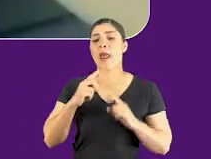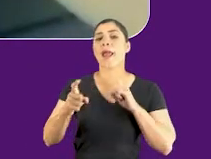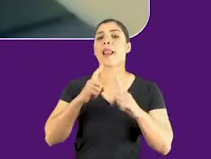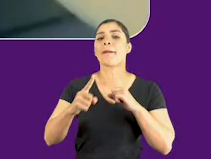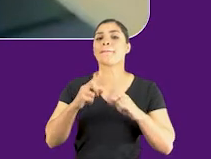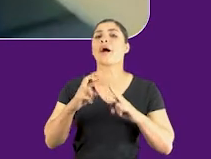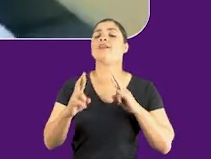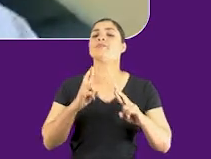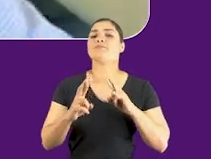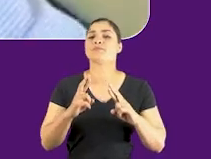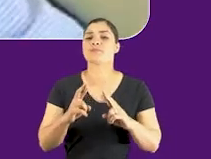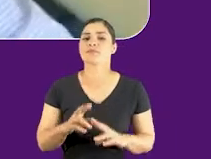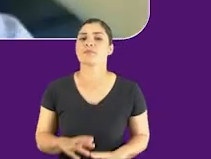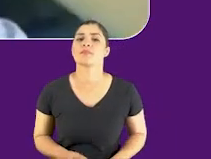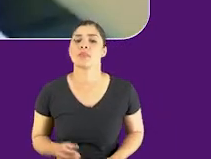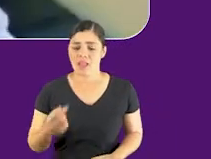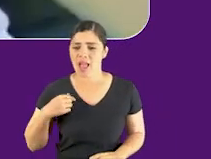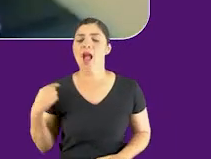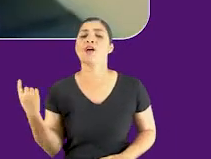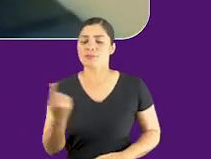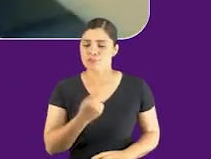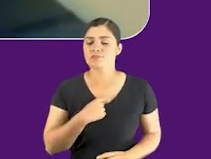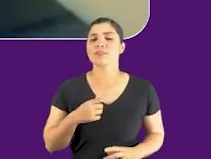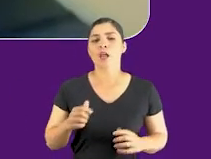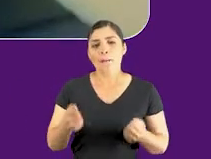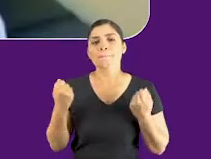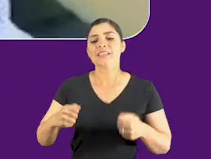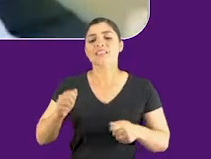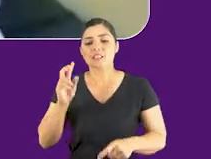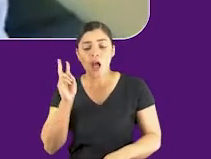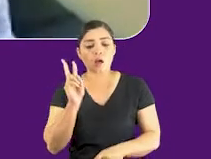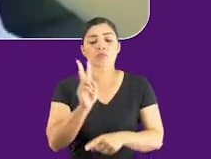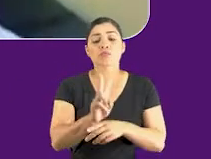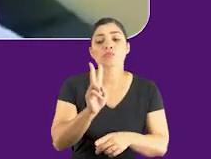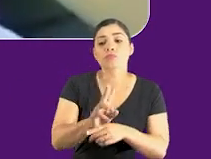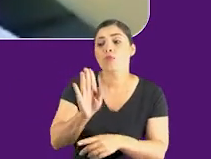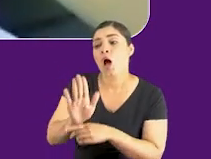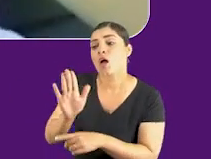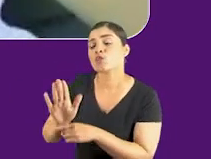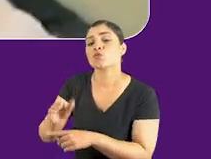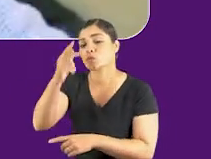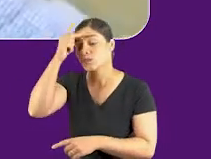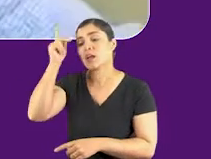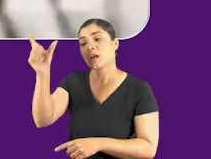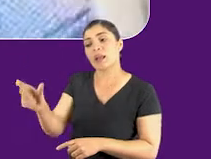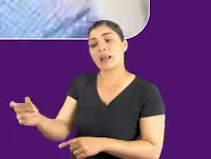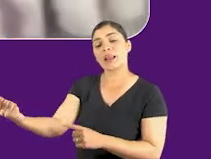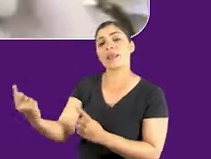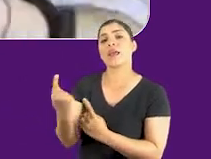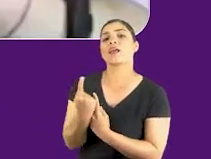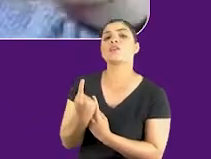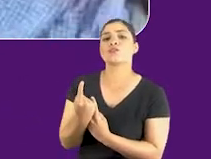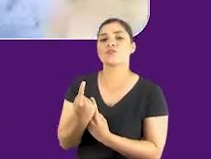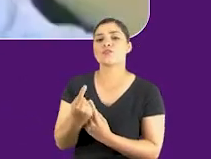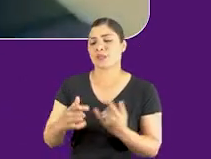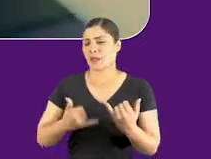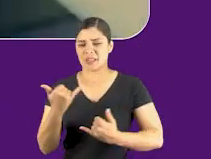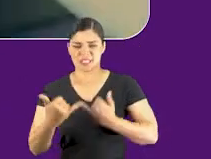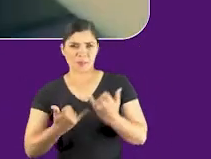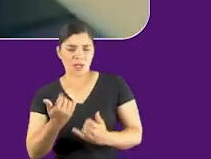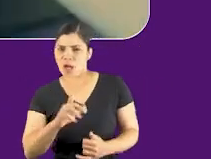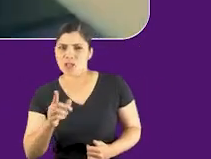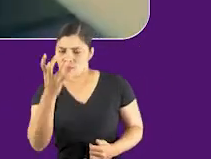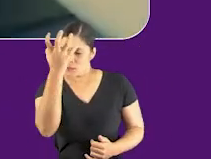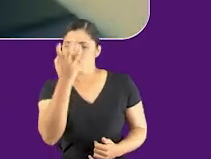usamos que é nos ajuda a ser melhores e poder fazer uma coisa massiva e não sou uma brincadeirinha com